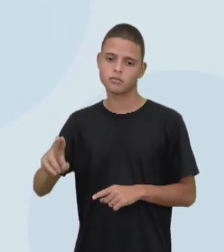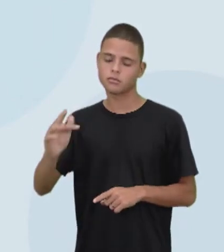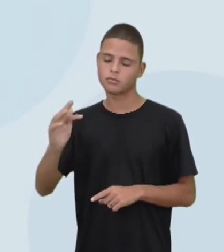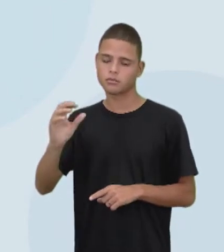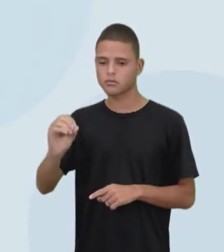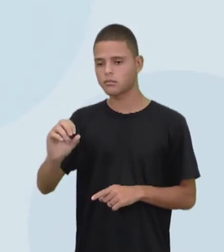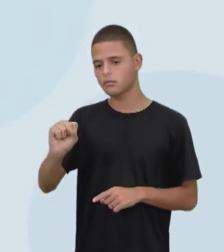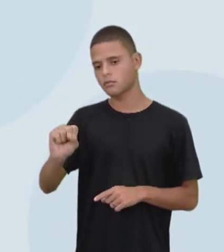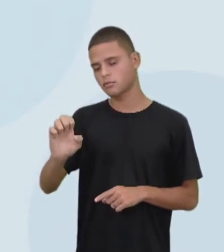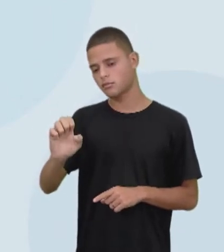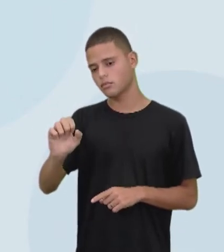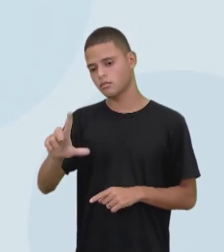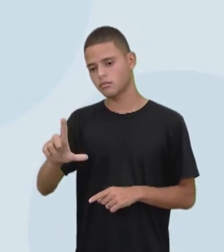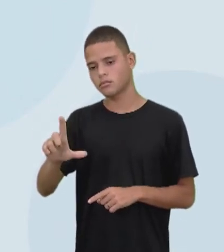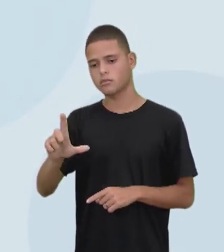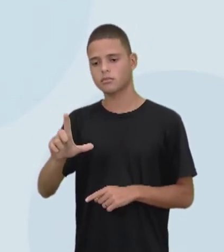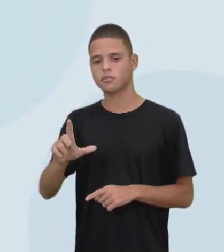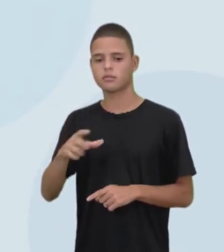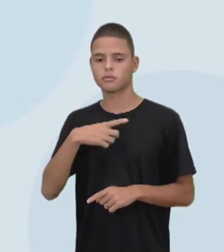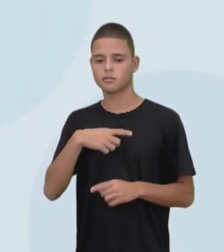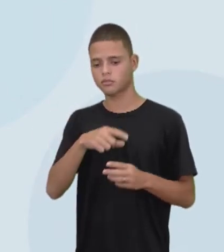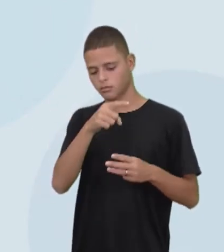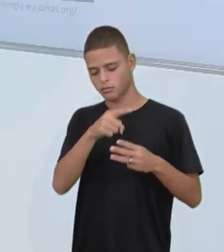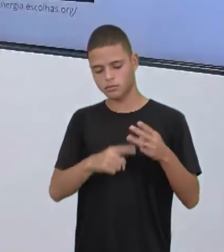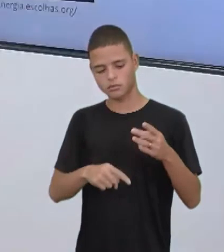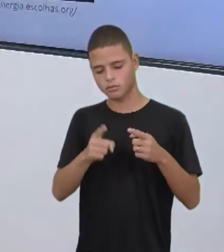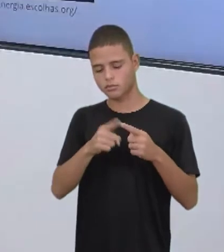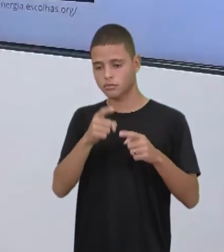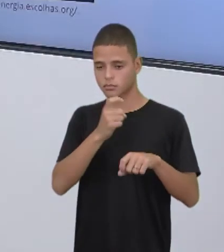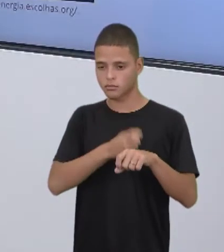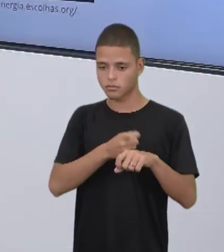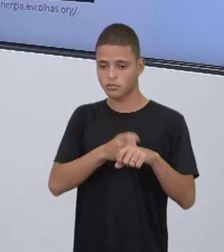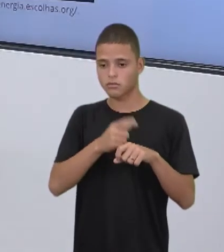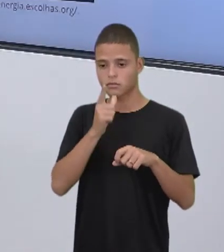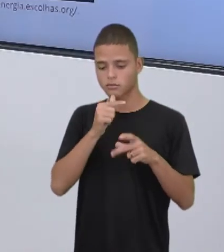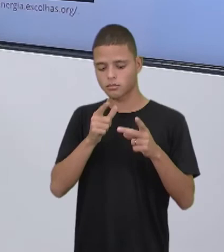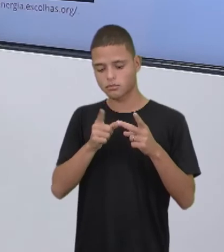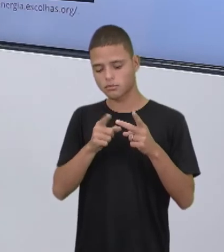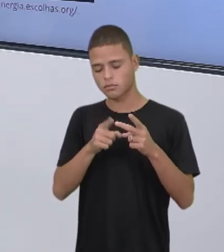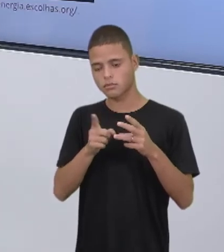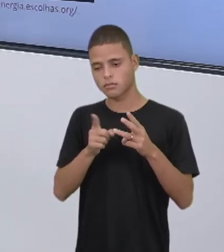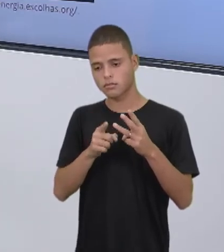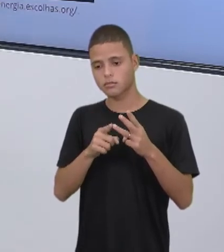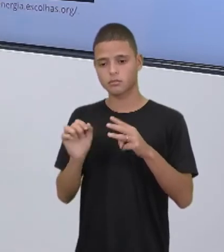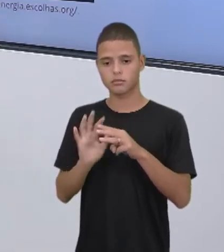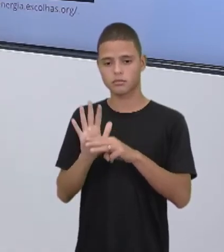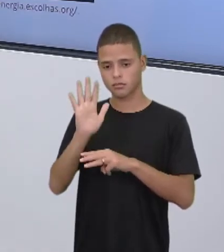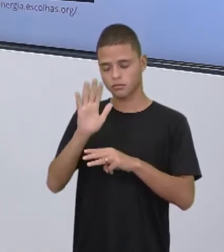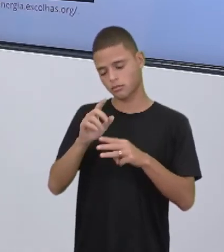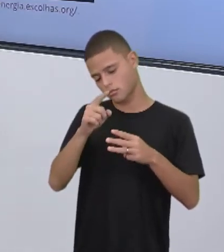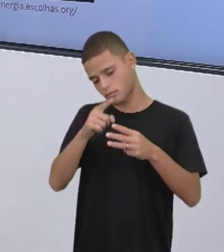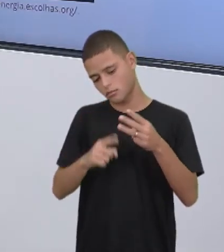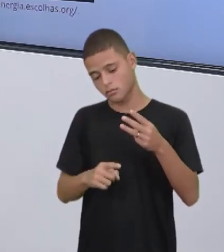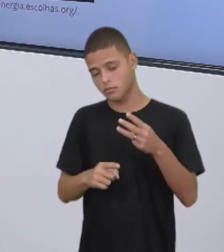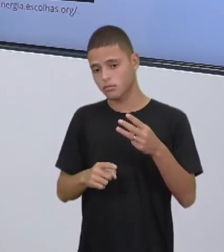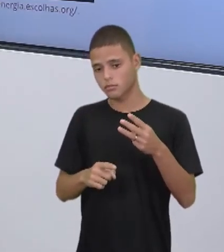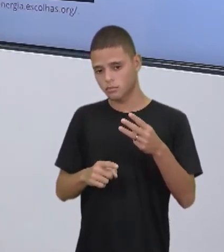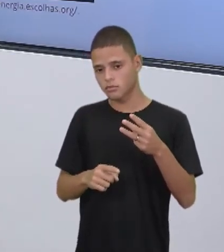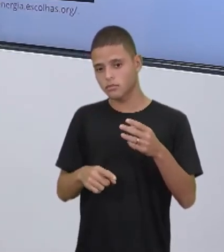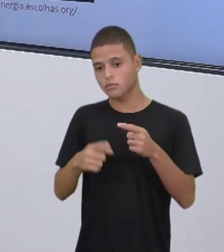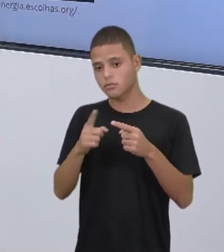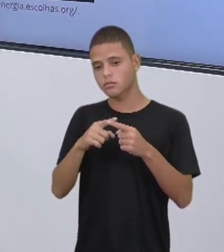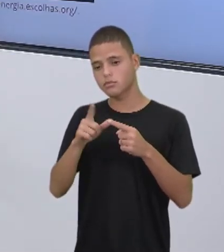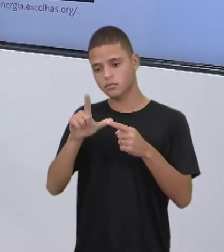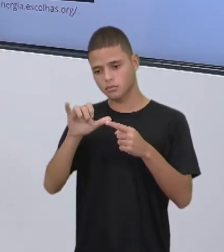gente das três formas, sólido, líquido e gasoso. A parte líquida do combustível fóssil a gente vai chamar de petróleo,